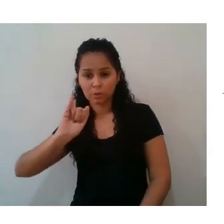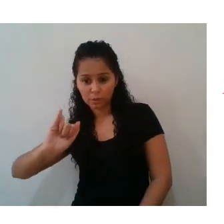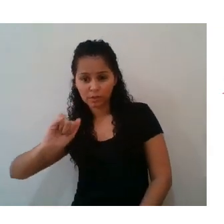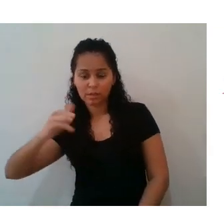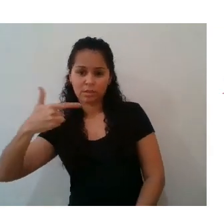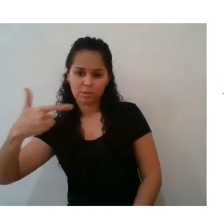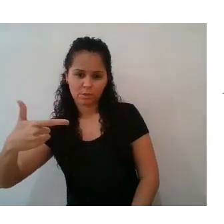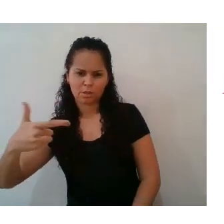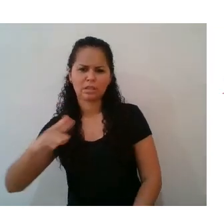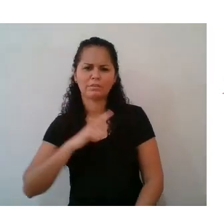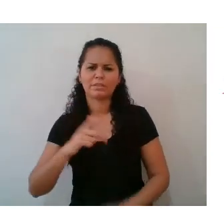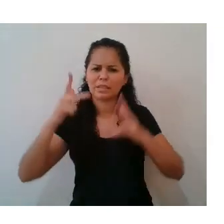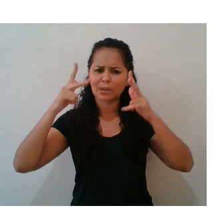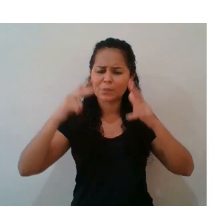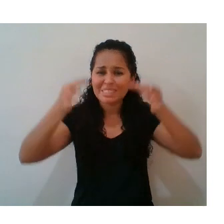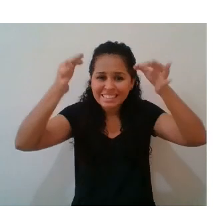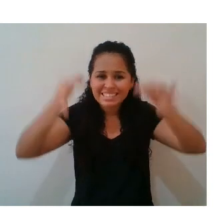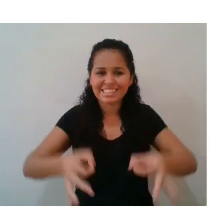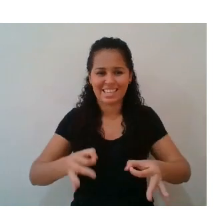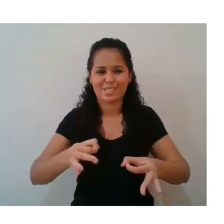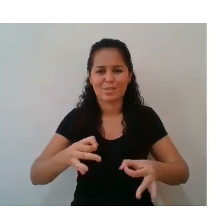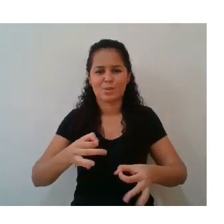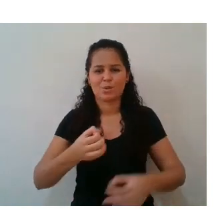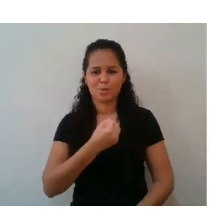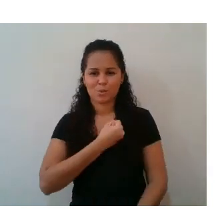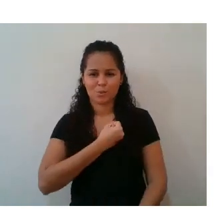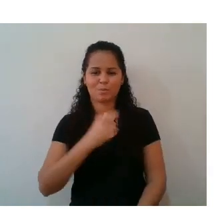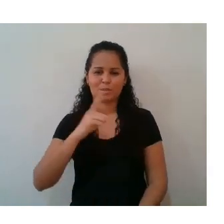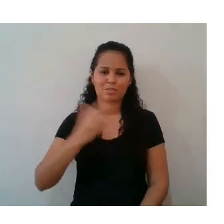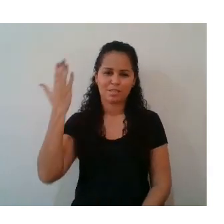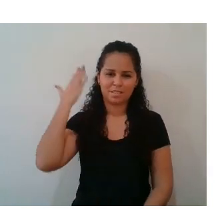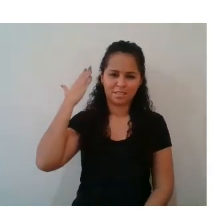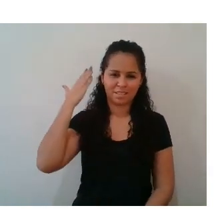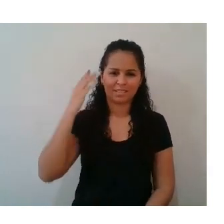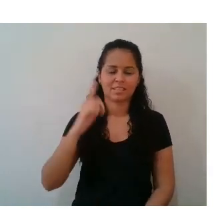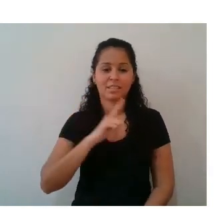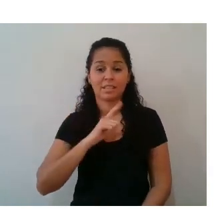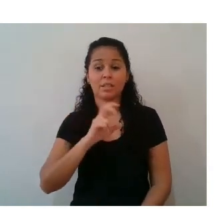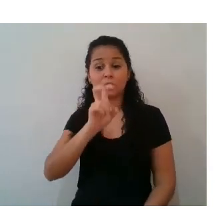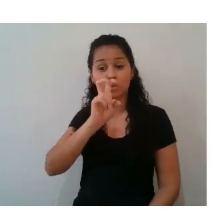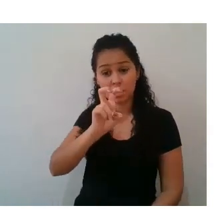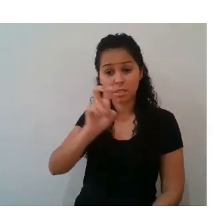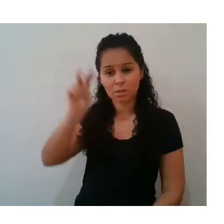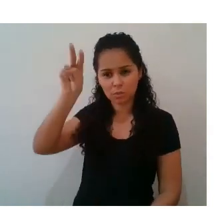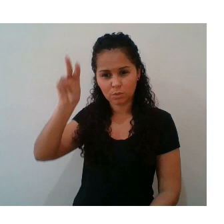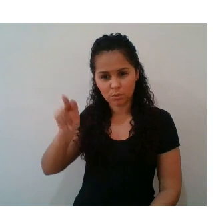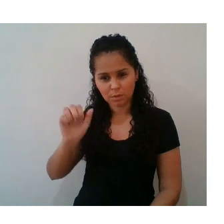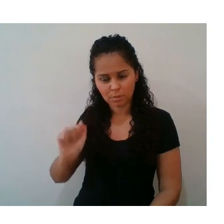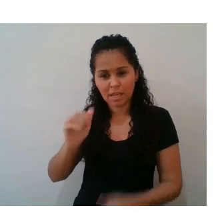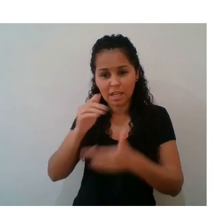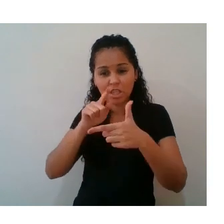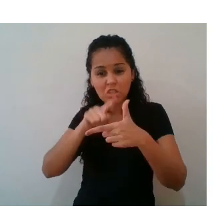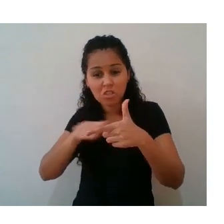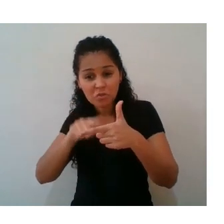e dá exatamente o valor que nós tínhamos antes. Então, o que acontece? Entram 5 amperes, se divide em 3 e em